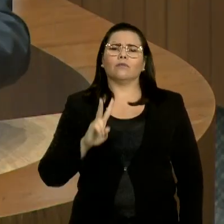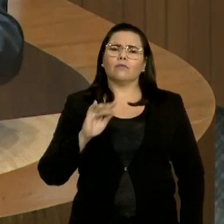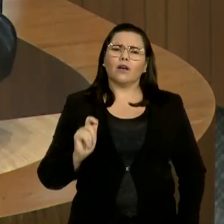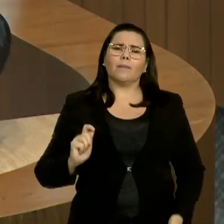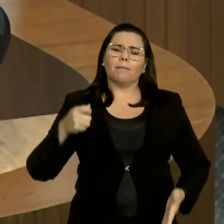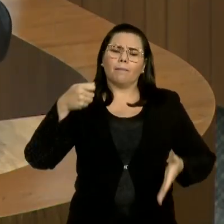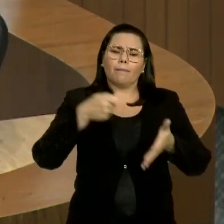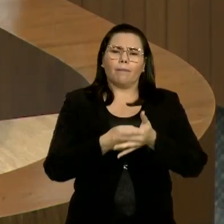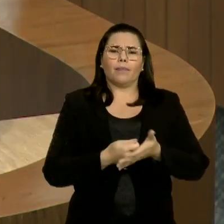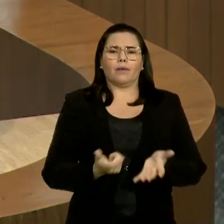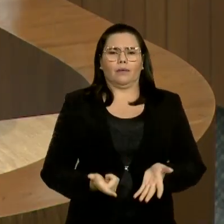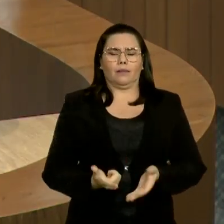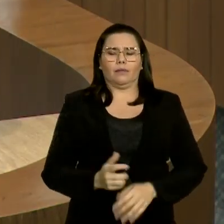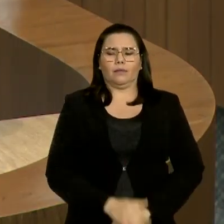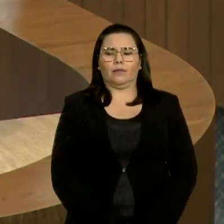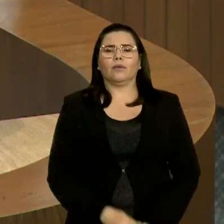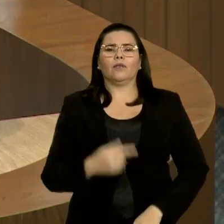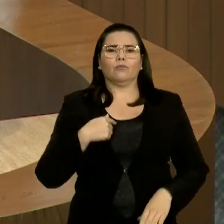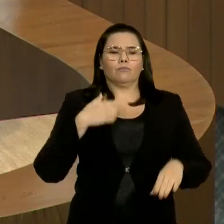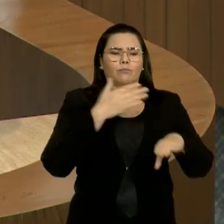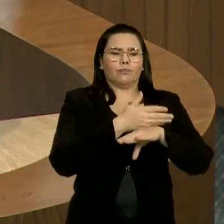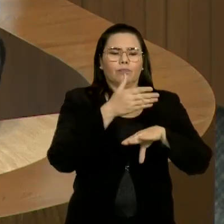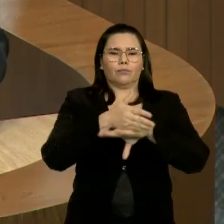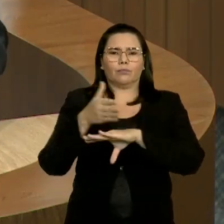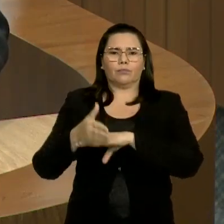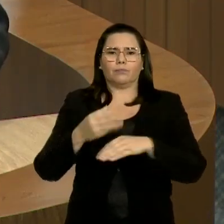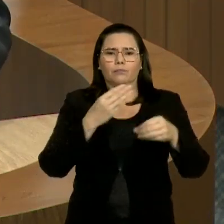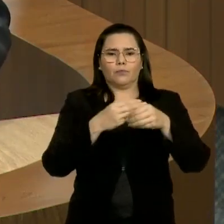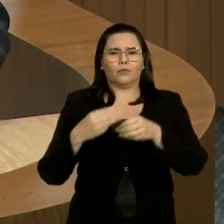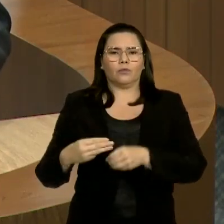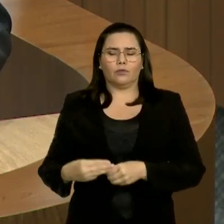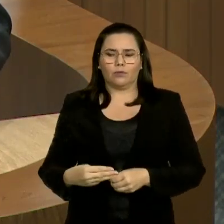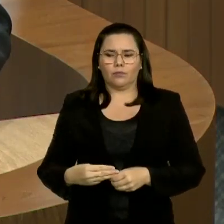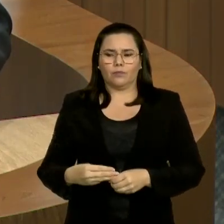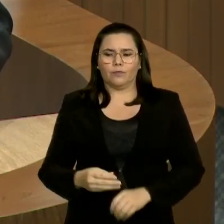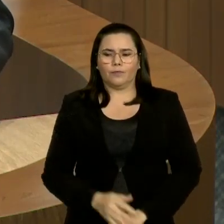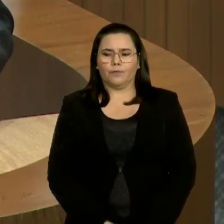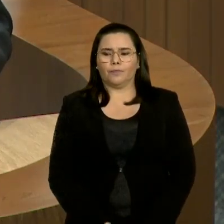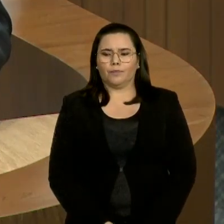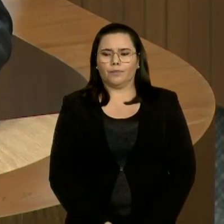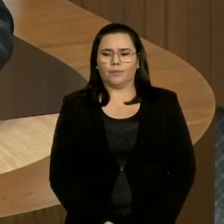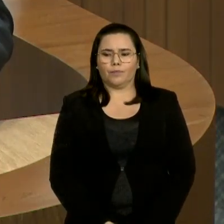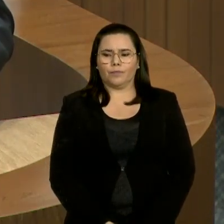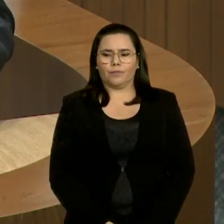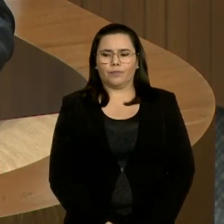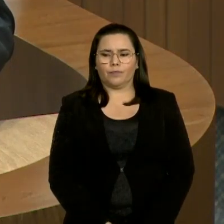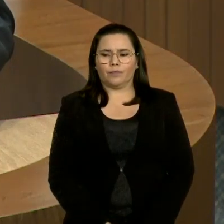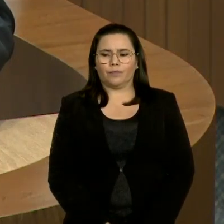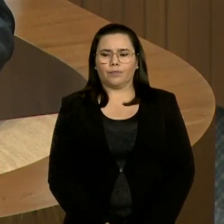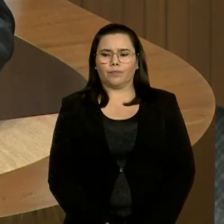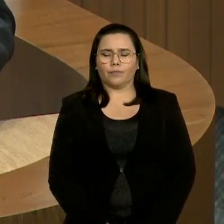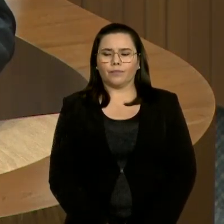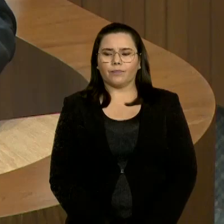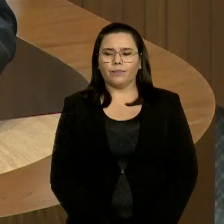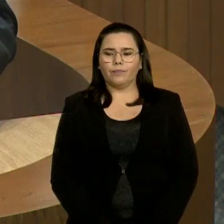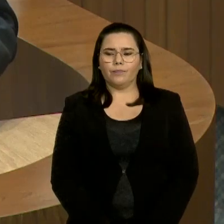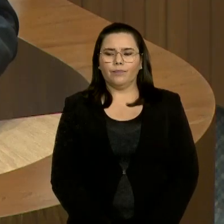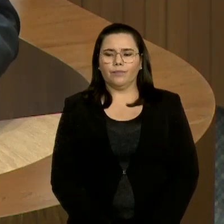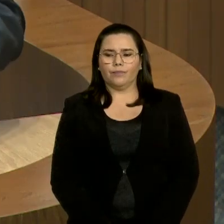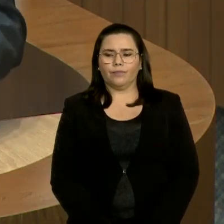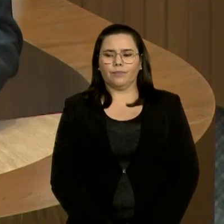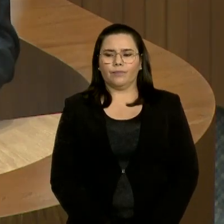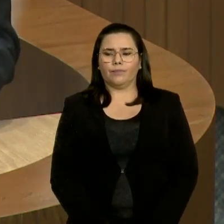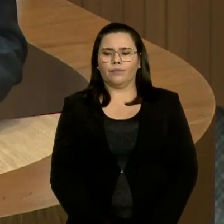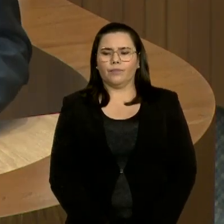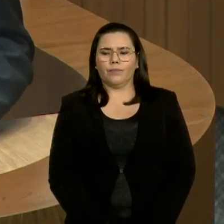municípios em várias regiões do estado e não observamos a mesma o